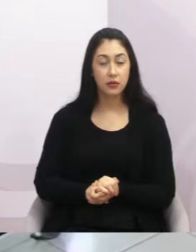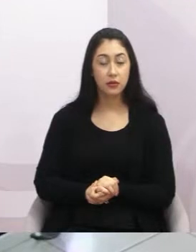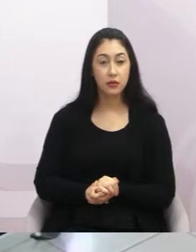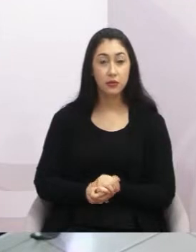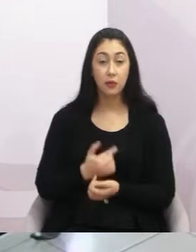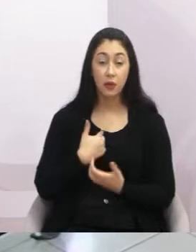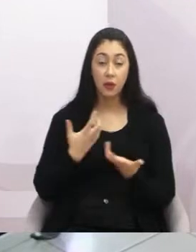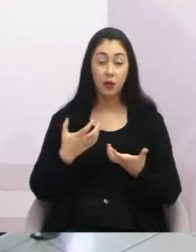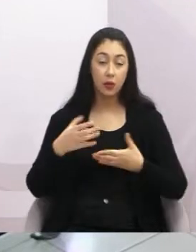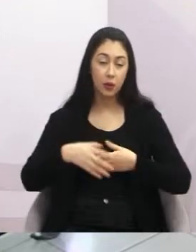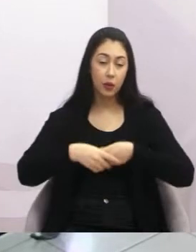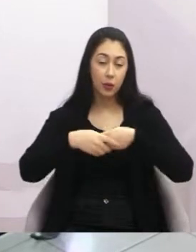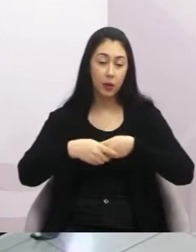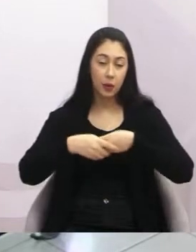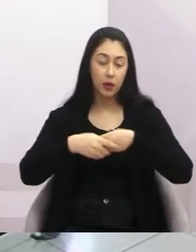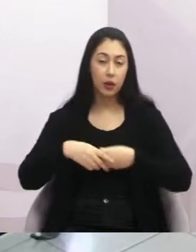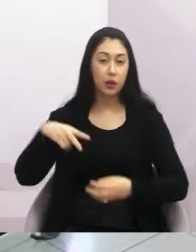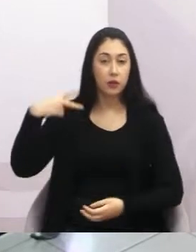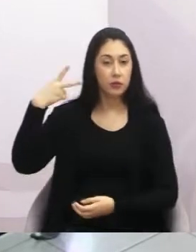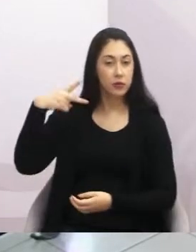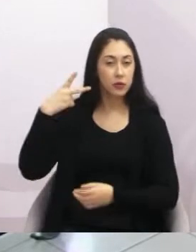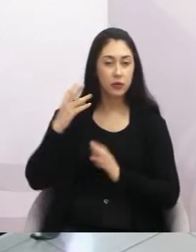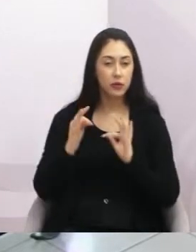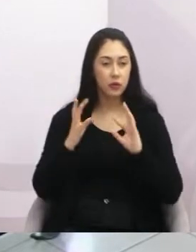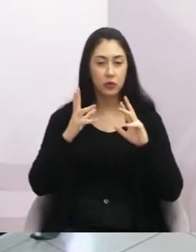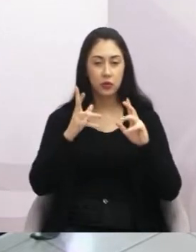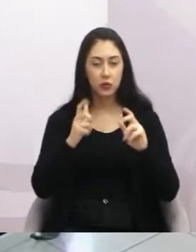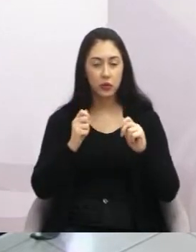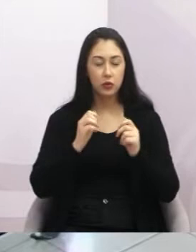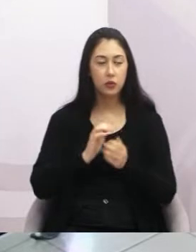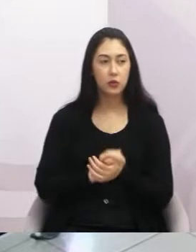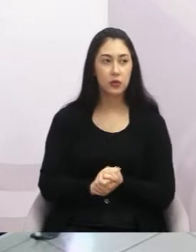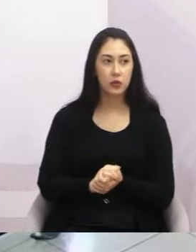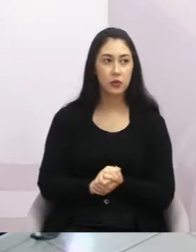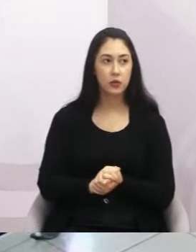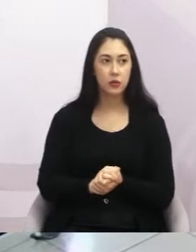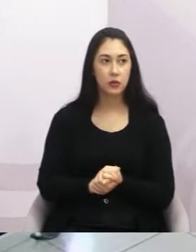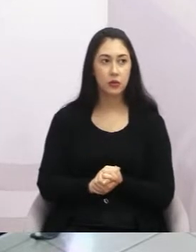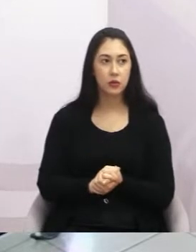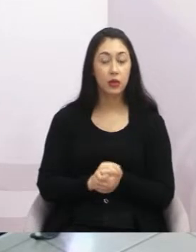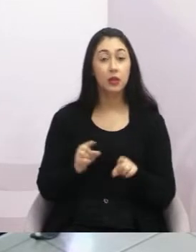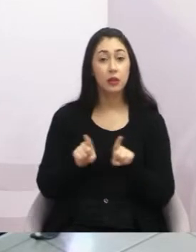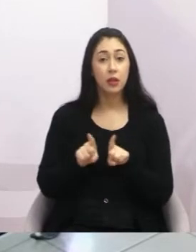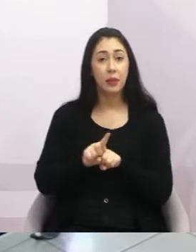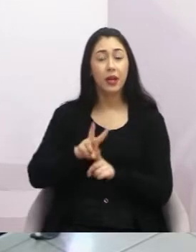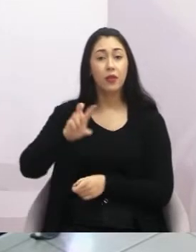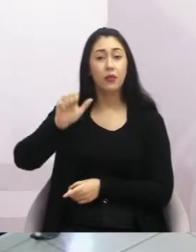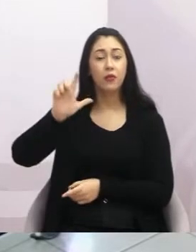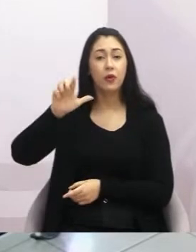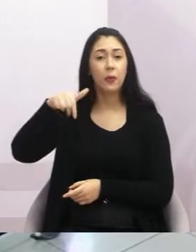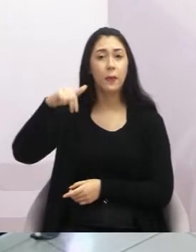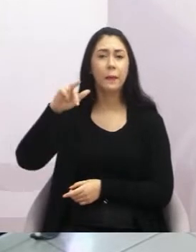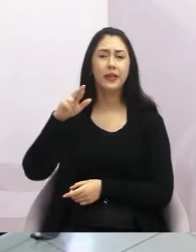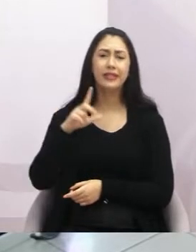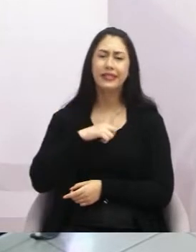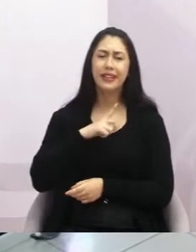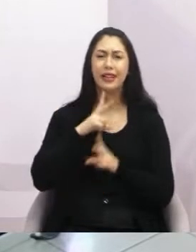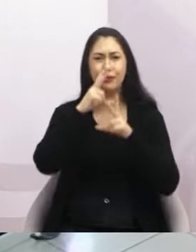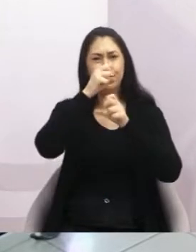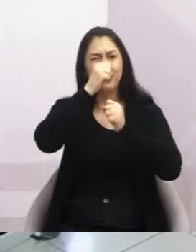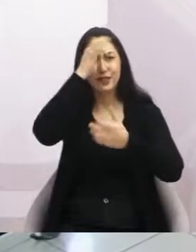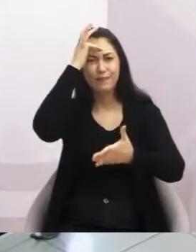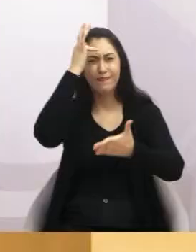Quero cumprimentar todos os vereadores, todas as vereadoras, desejar ao Valmir muita força e fé para que